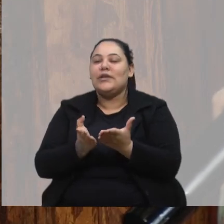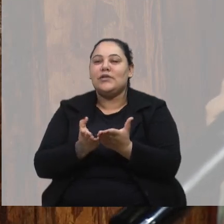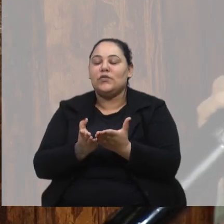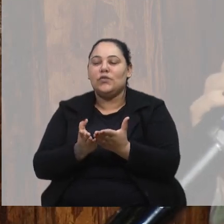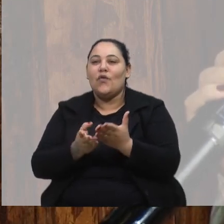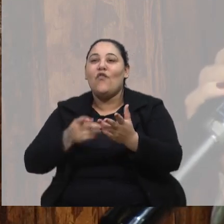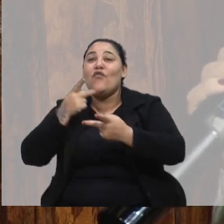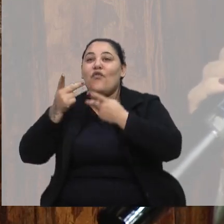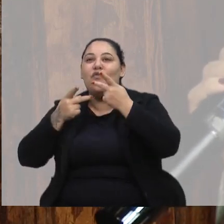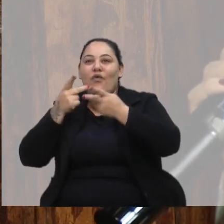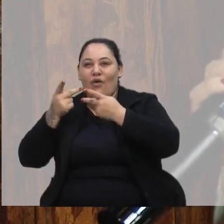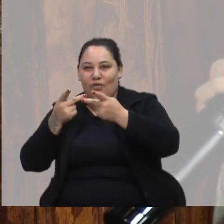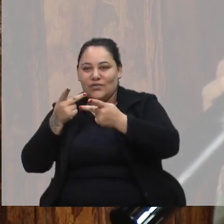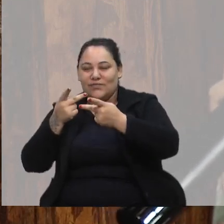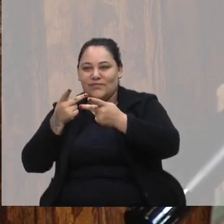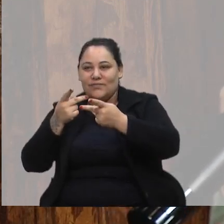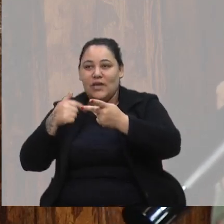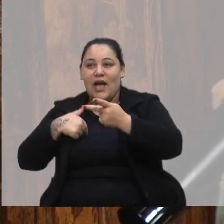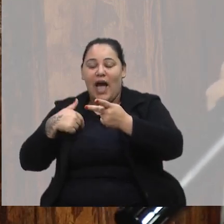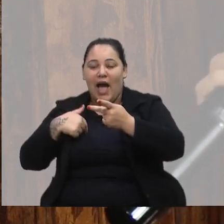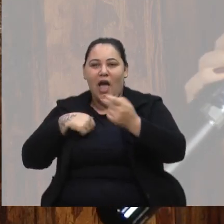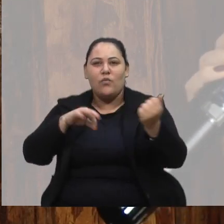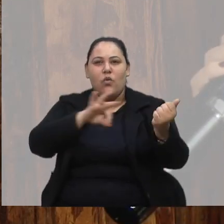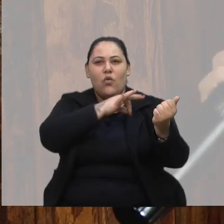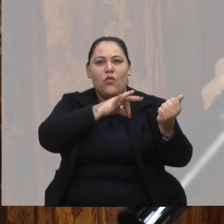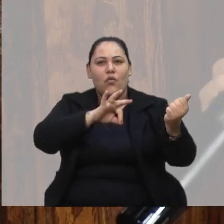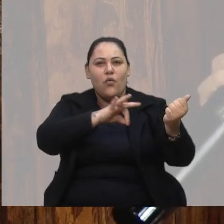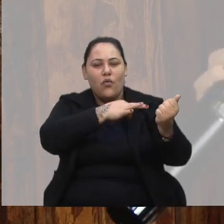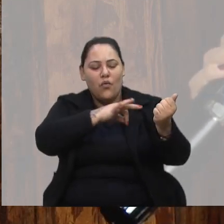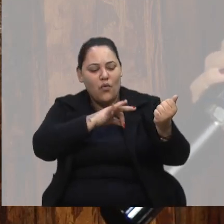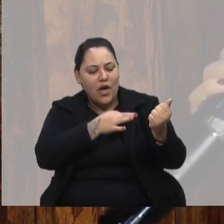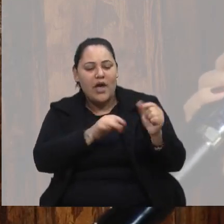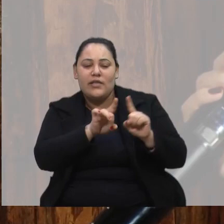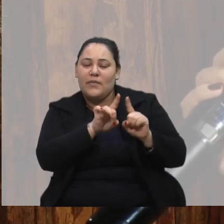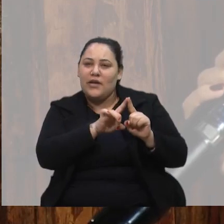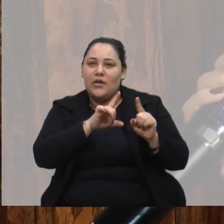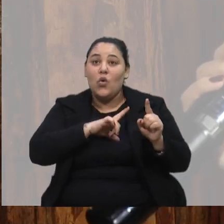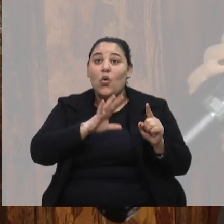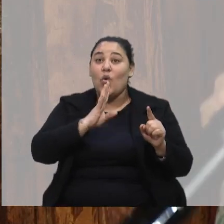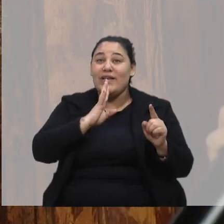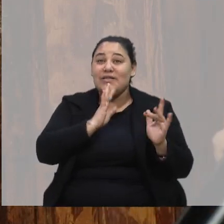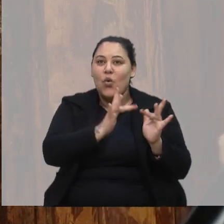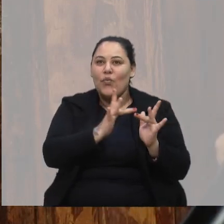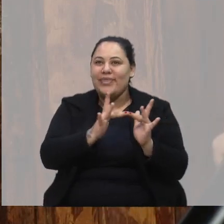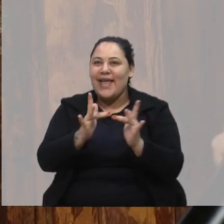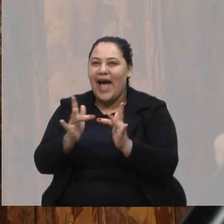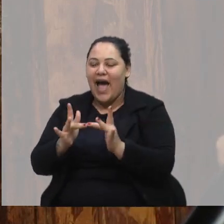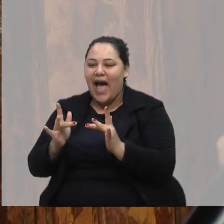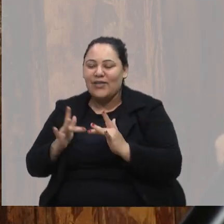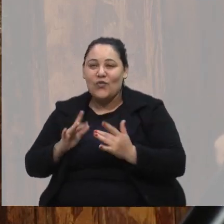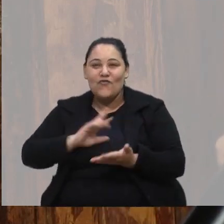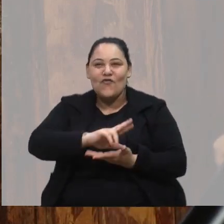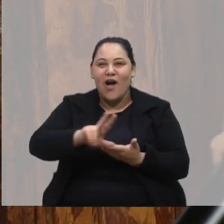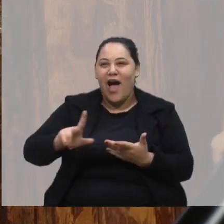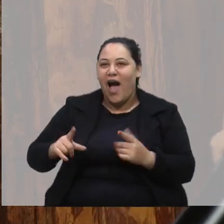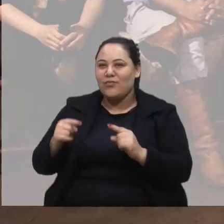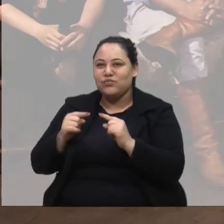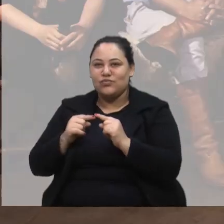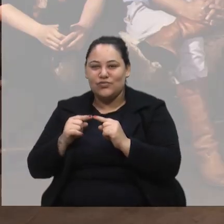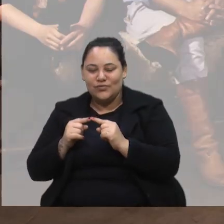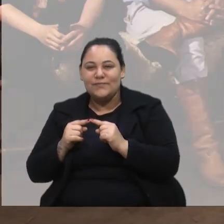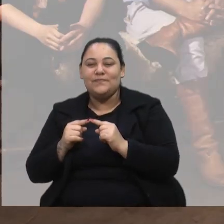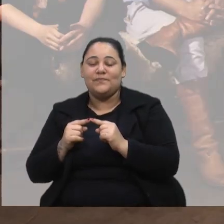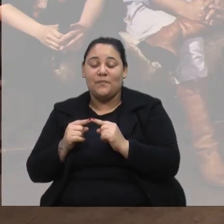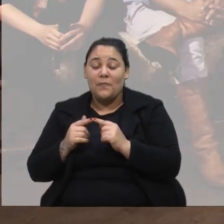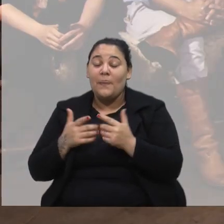Toquei violino nesse meio tempo. Tive a oportunidade de passar em muitos instrumentos. E hoje estou aqui, né?